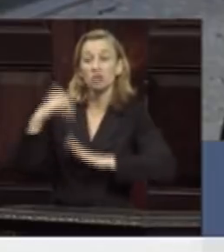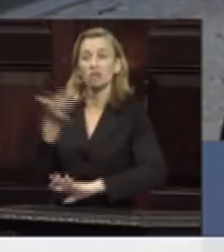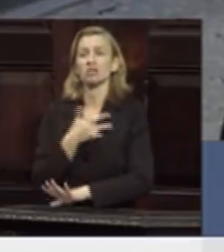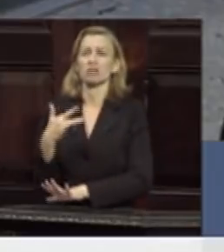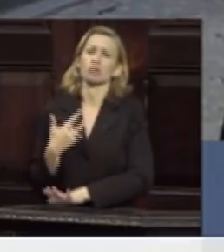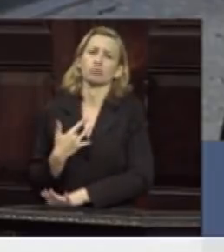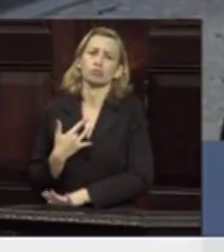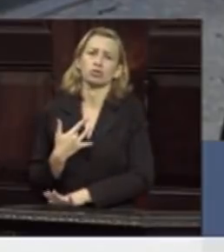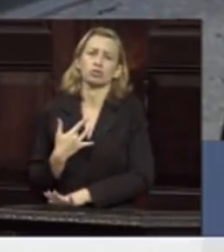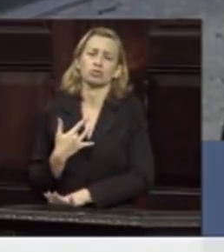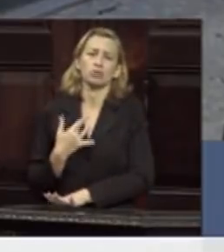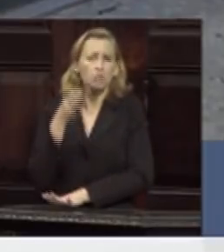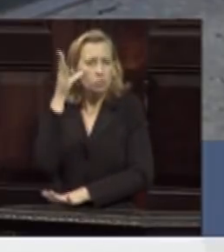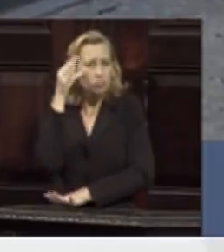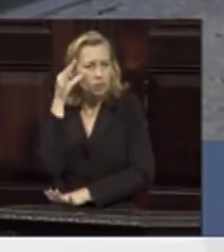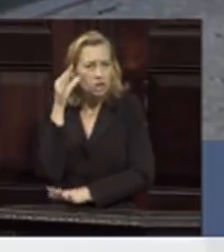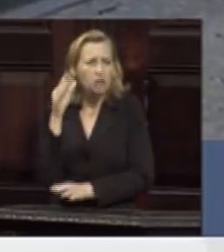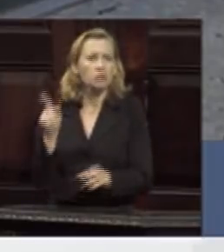da sociedade.